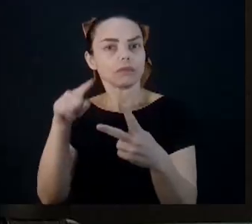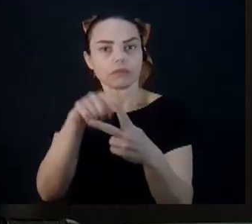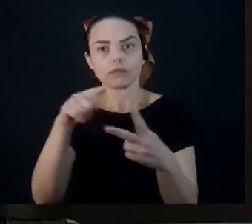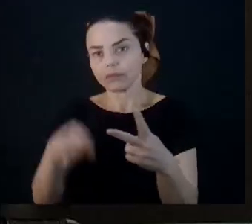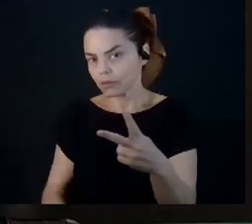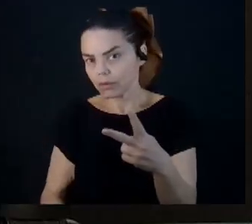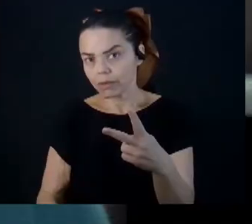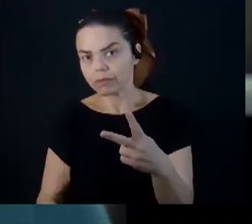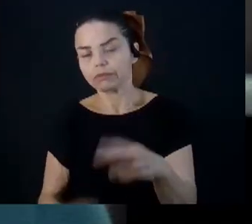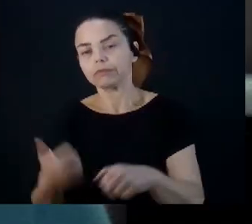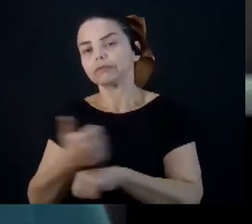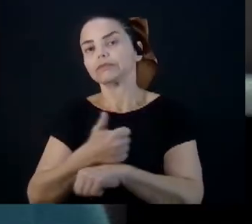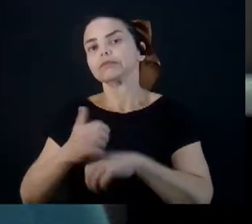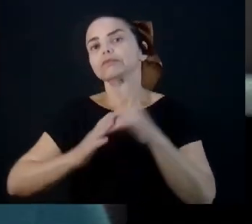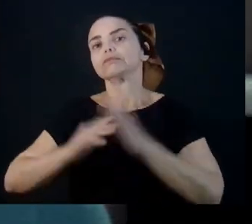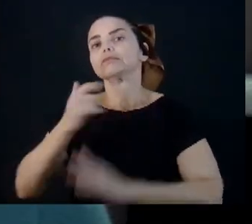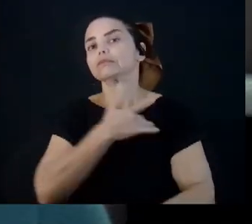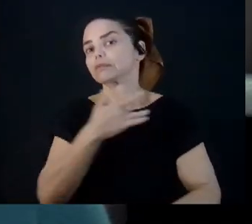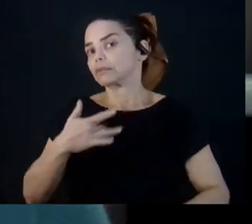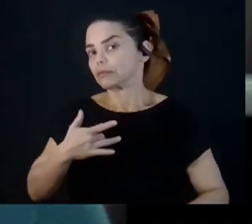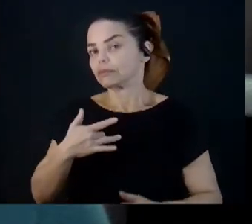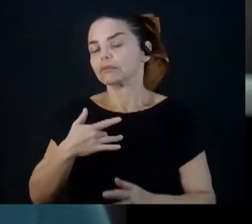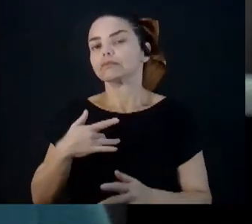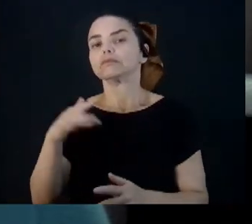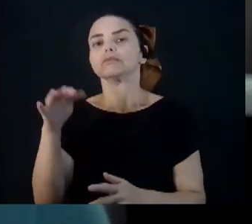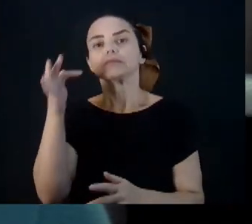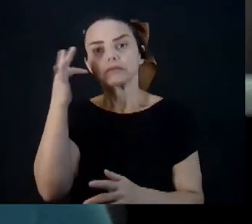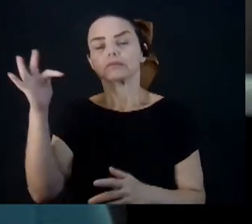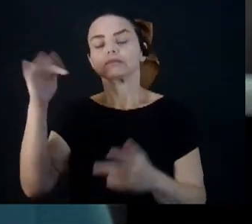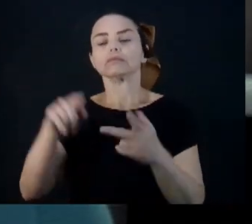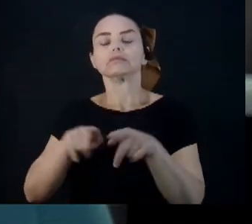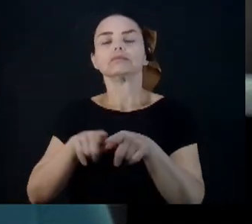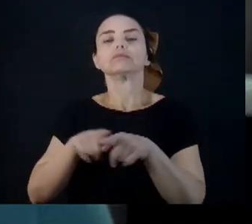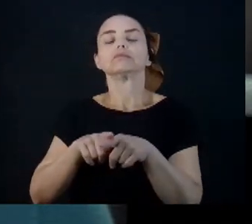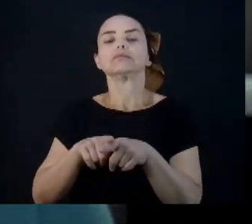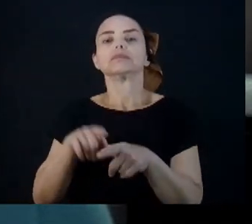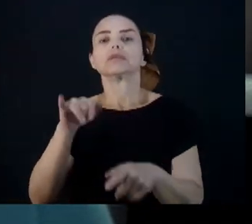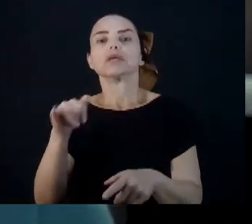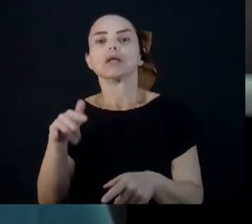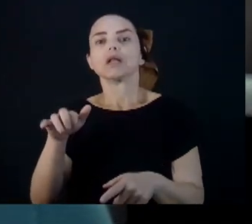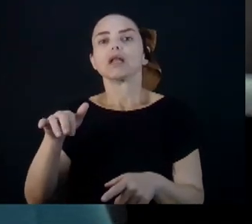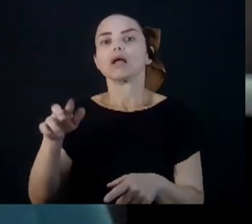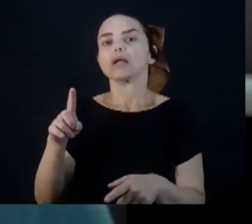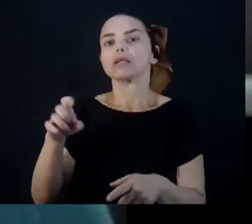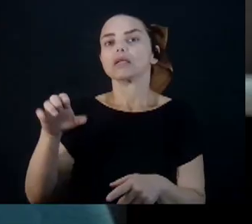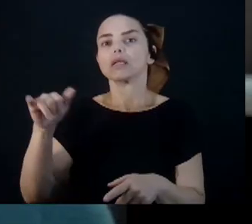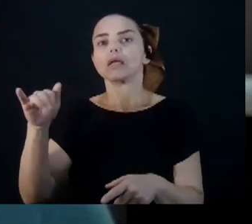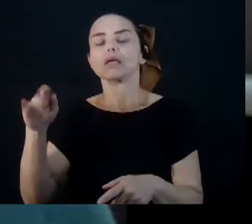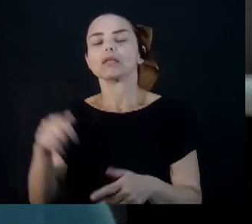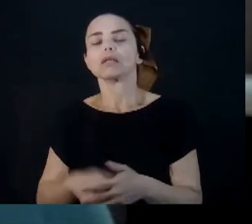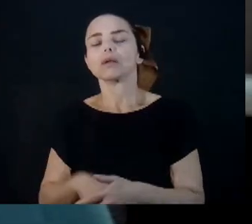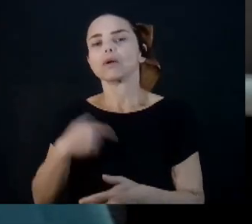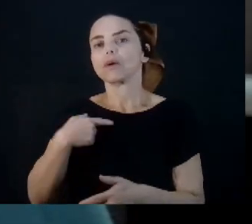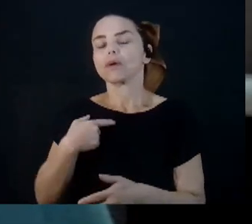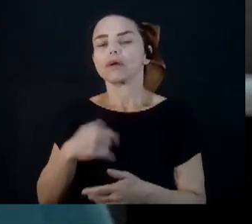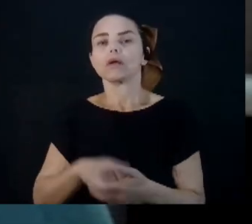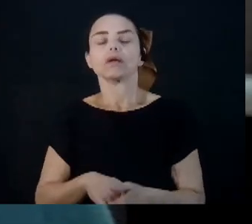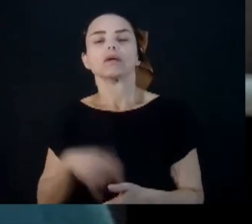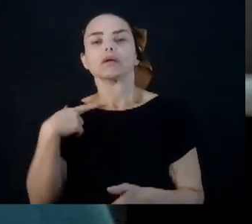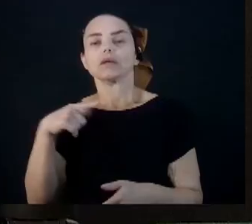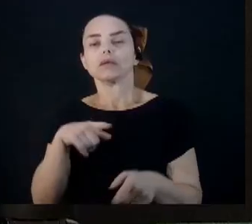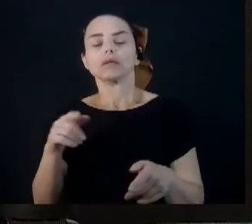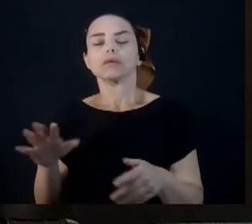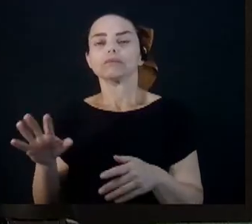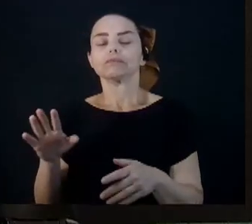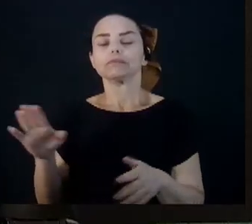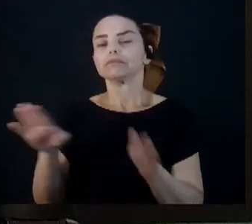profissionais da área da saúde, um francês e o outro irlandês. Então, ele demonstra também que essas pessoas que estavam chegando ali